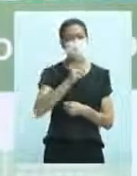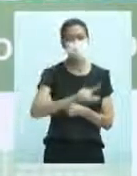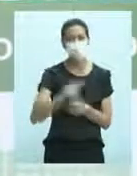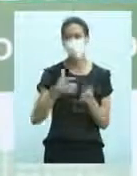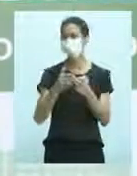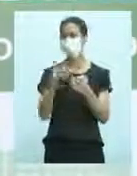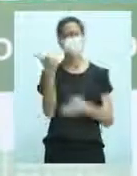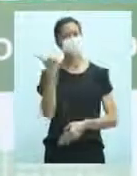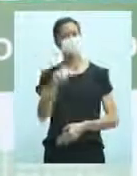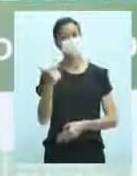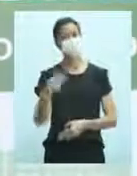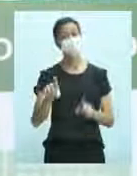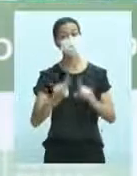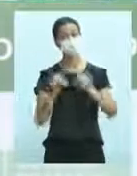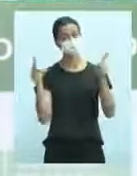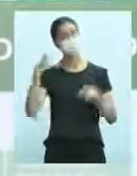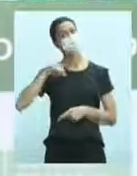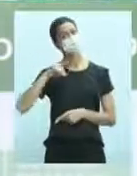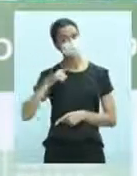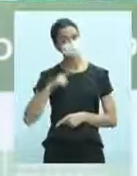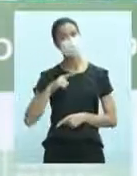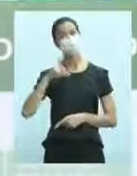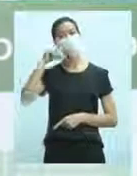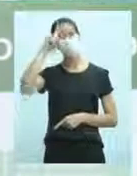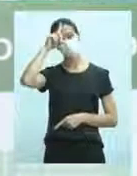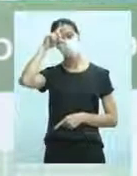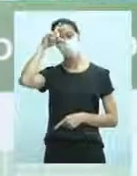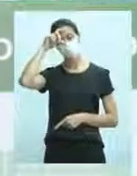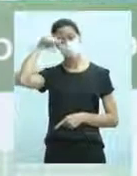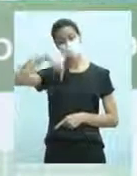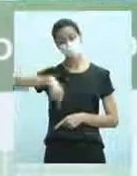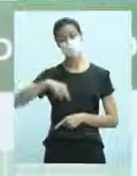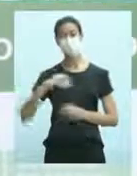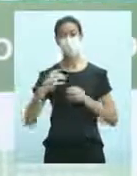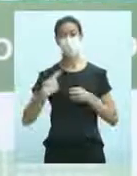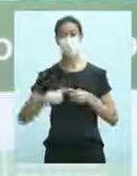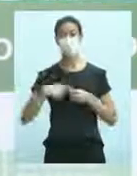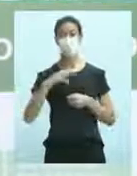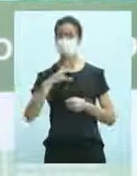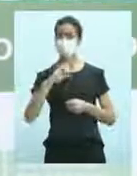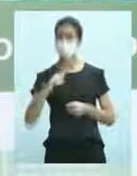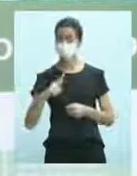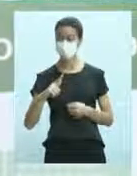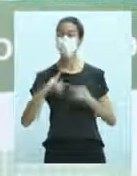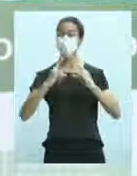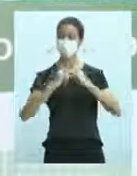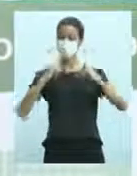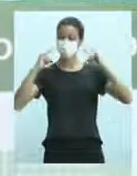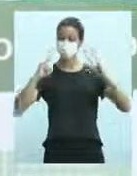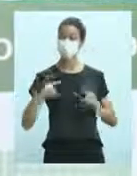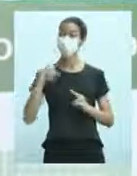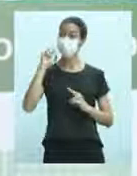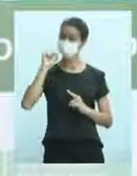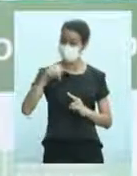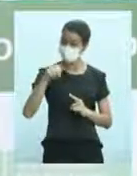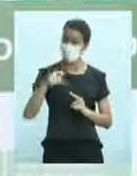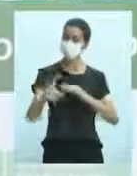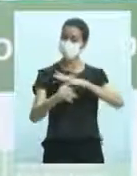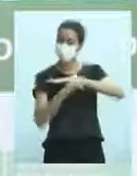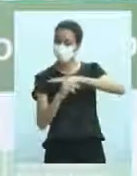grande e dourados nós queremos transformar o hospital que já tá quase concluindo que o hospital da mulher e da criança